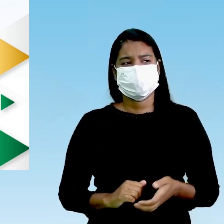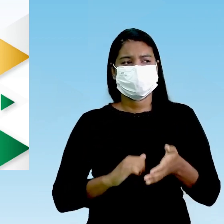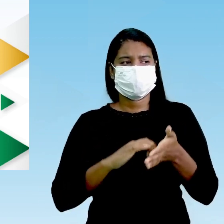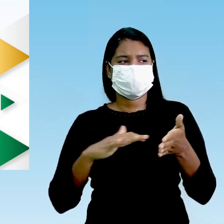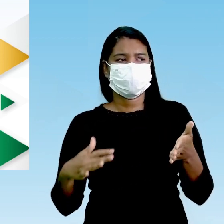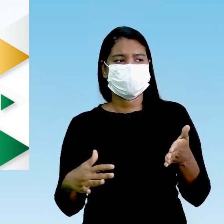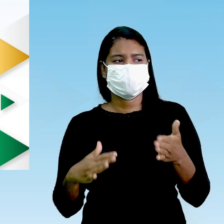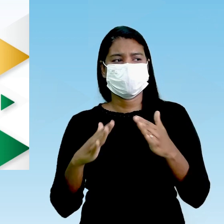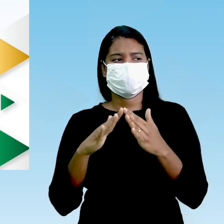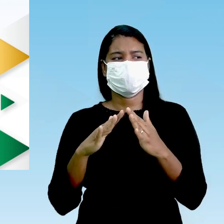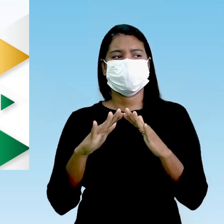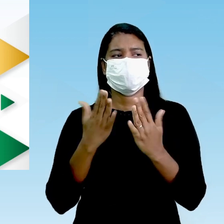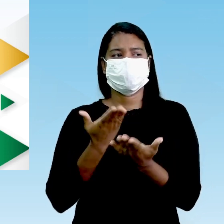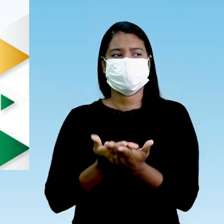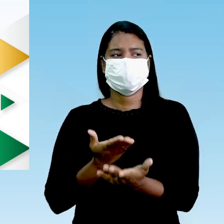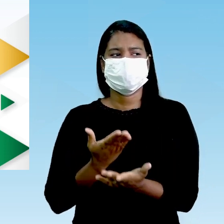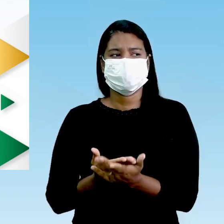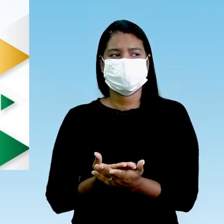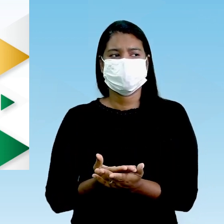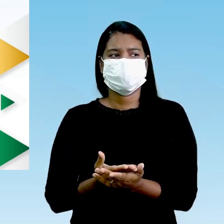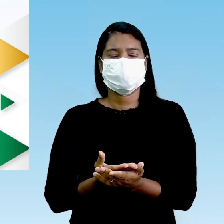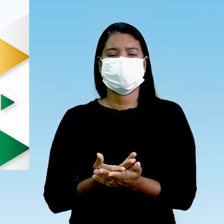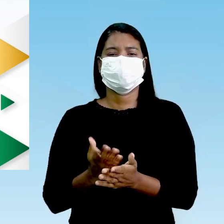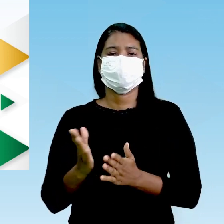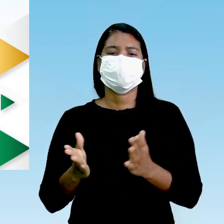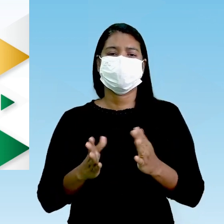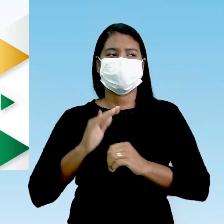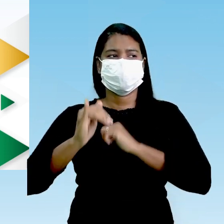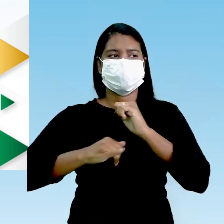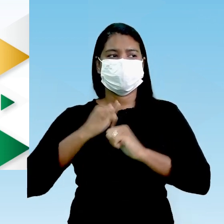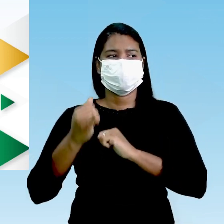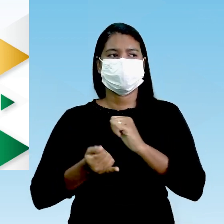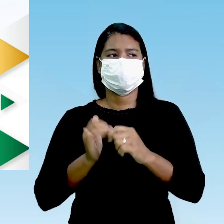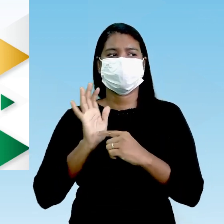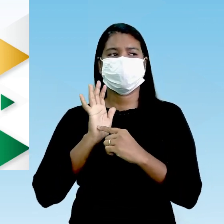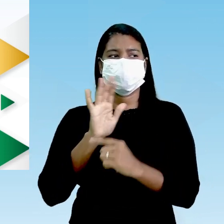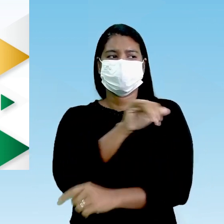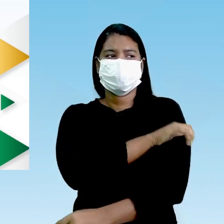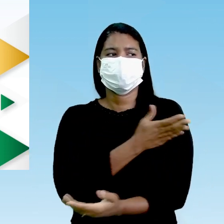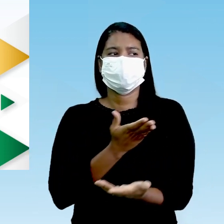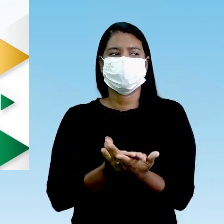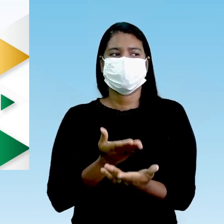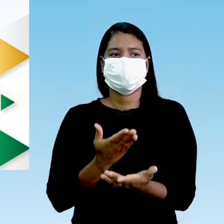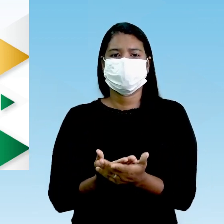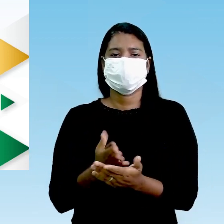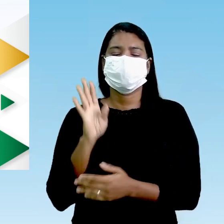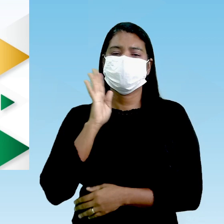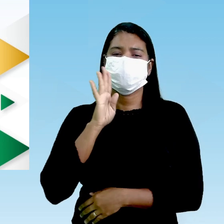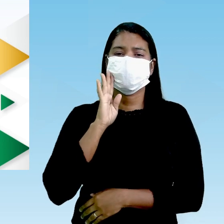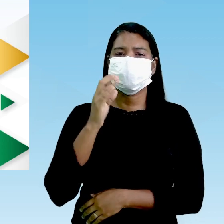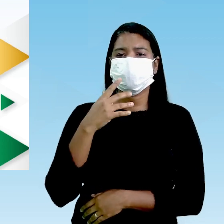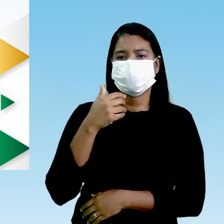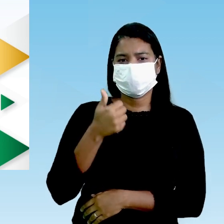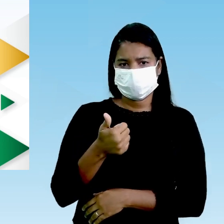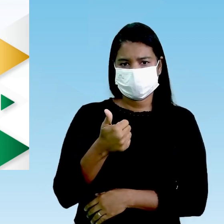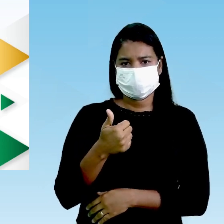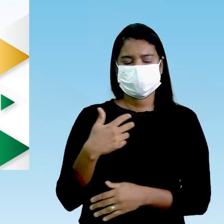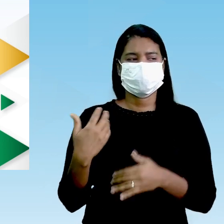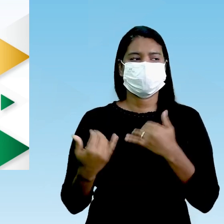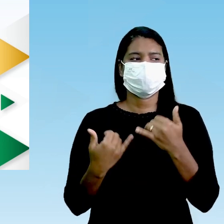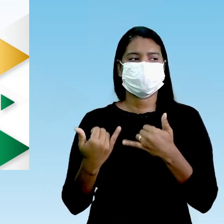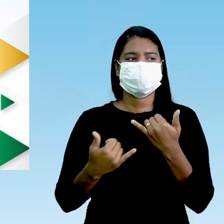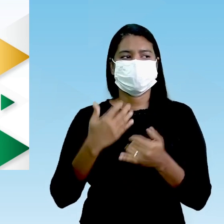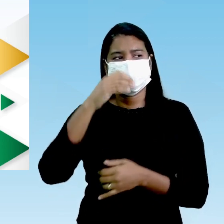então leva lá para a escola, se tiver acesso à internet, apresenta para os teus alunos, porque é muito legal jogar e